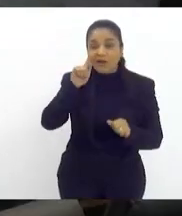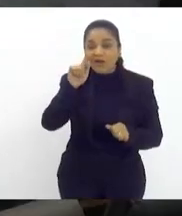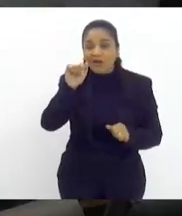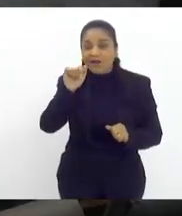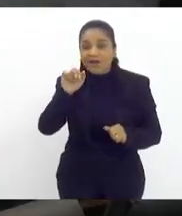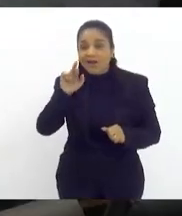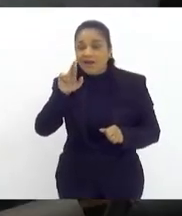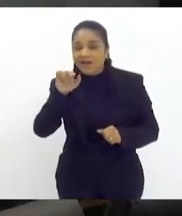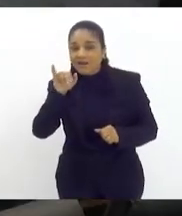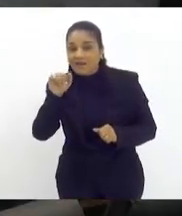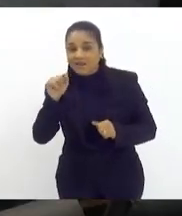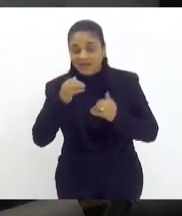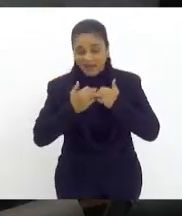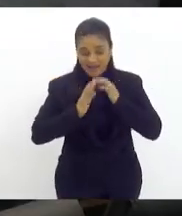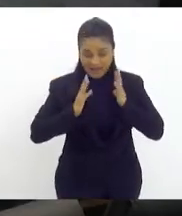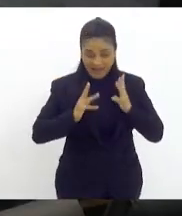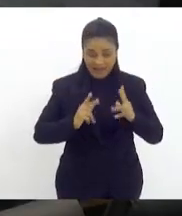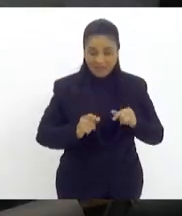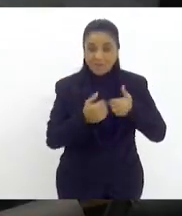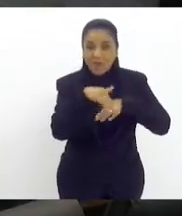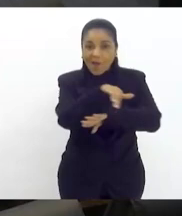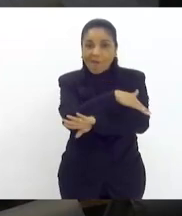é o dia do gari